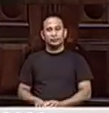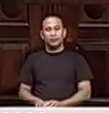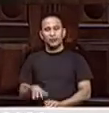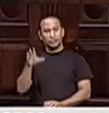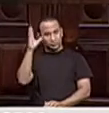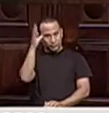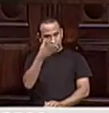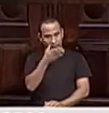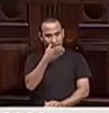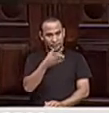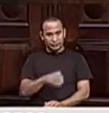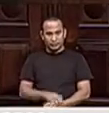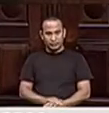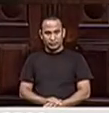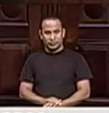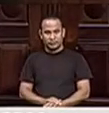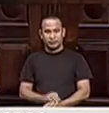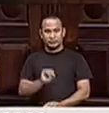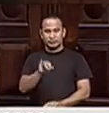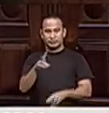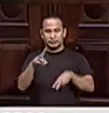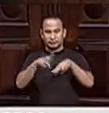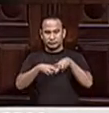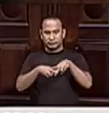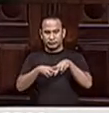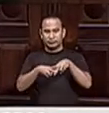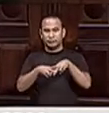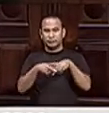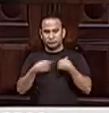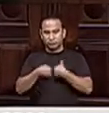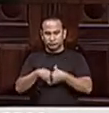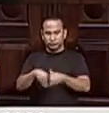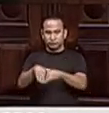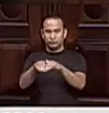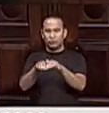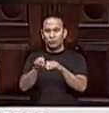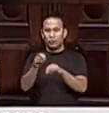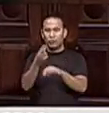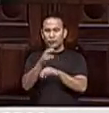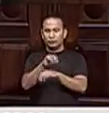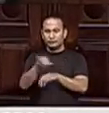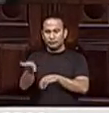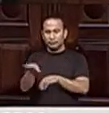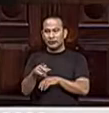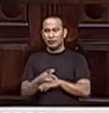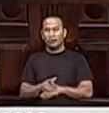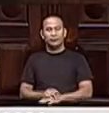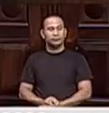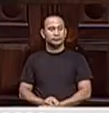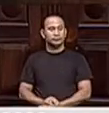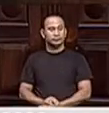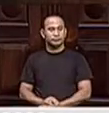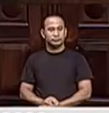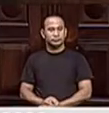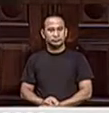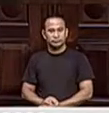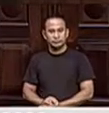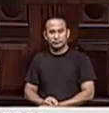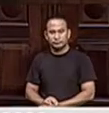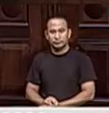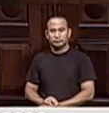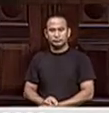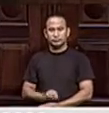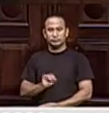decidir se a prisão seria mantida ou se seria reformada.